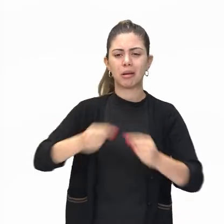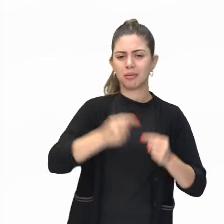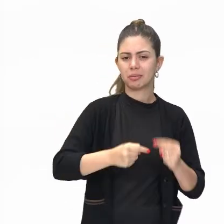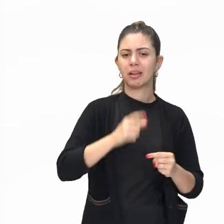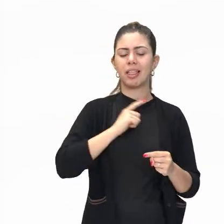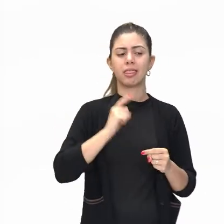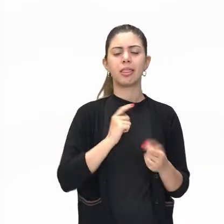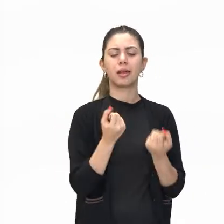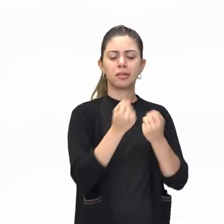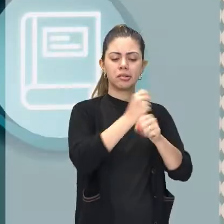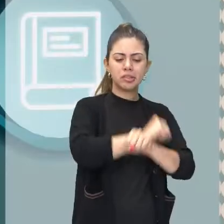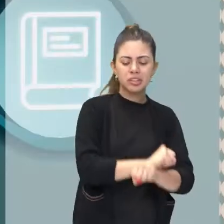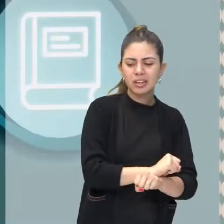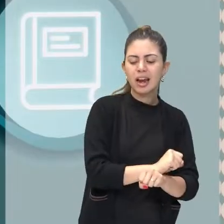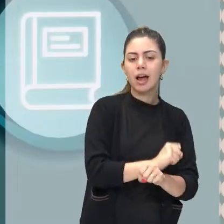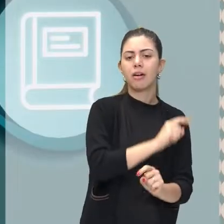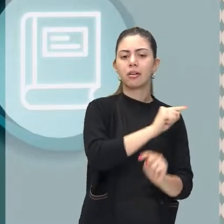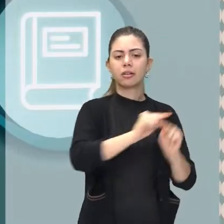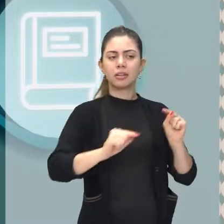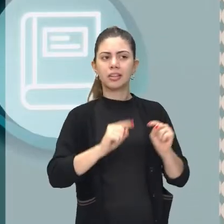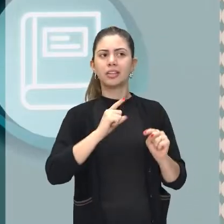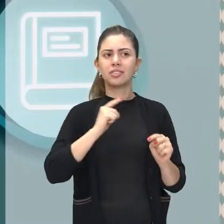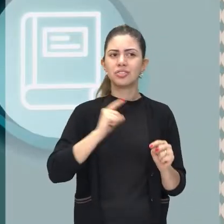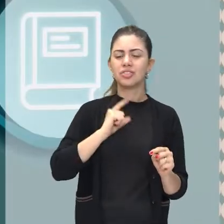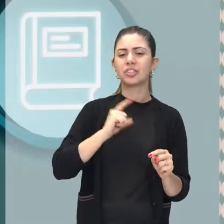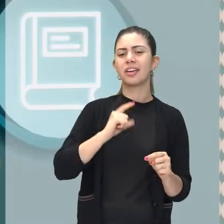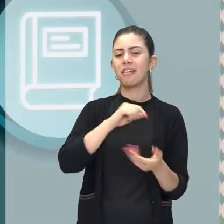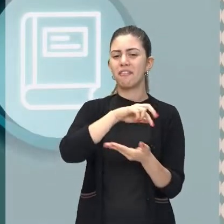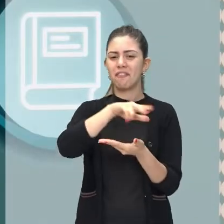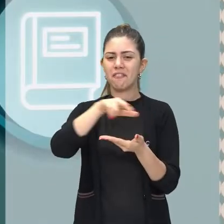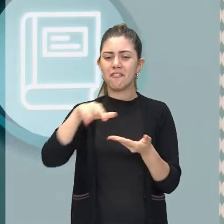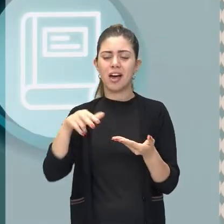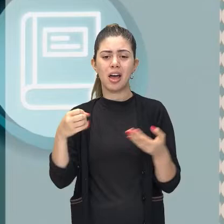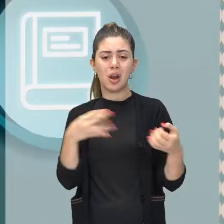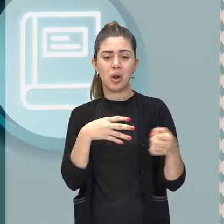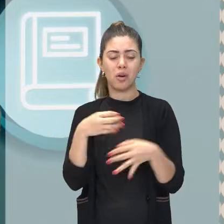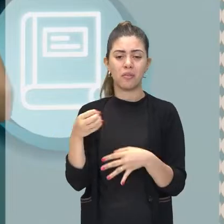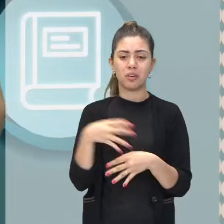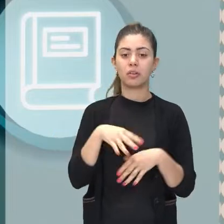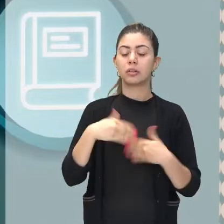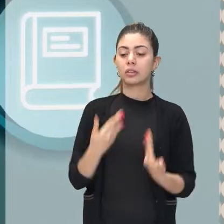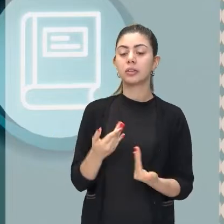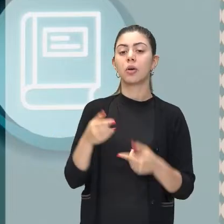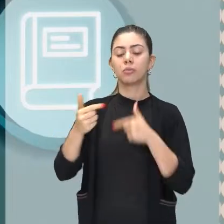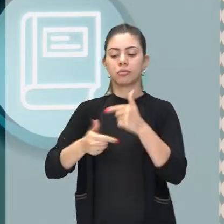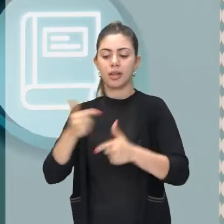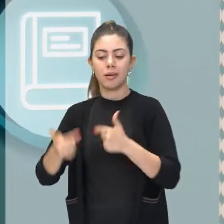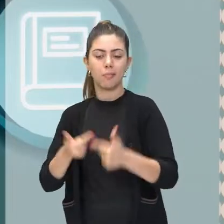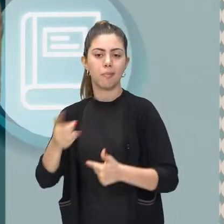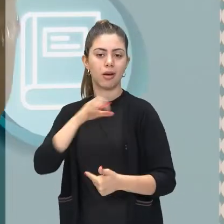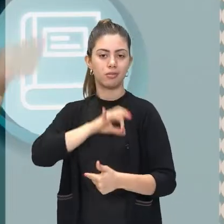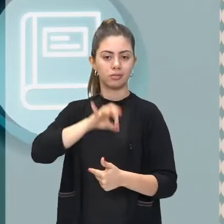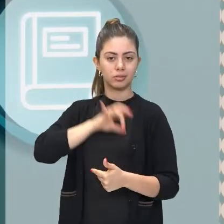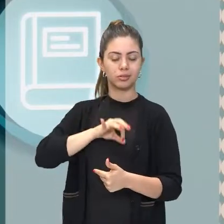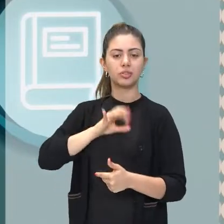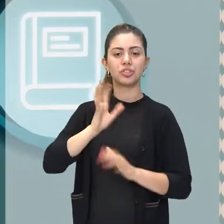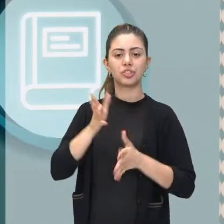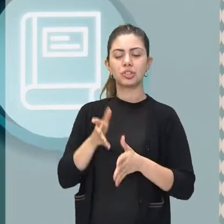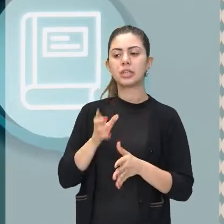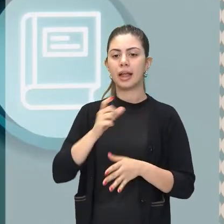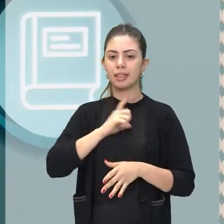estava um clima de muita incerteza, implementação de situações como o trabalho assalariado, já que estava ali